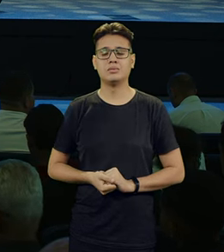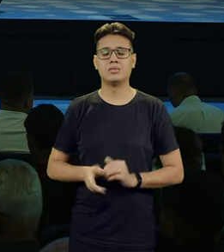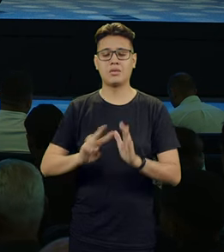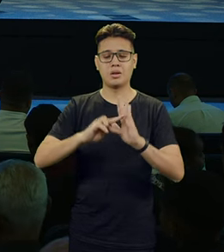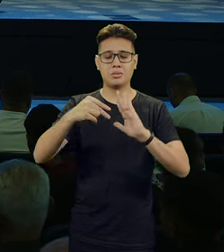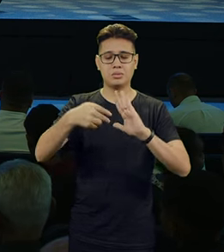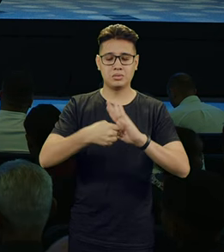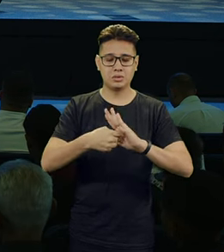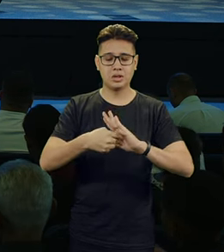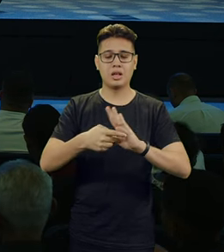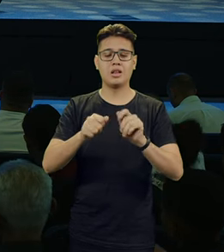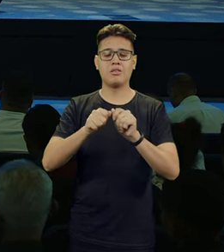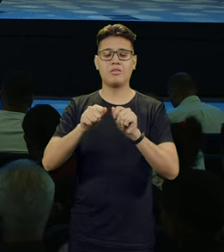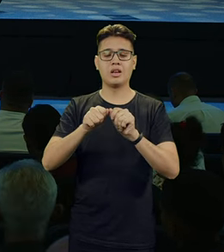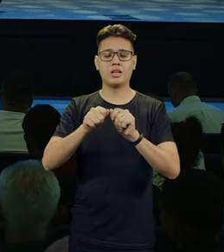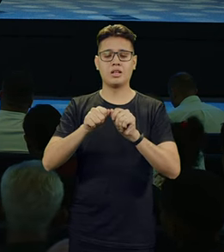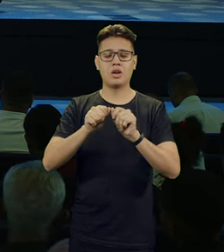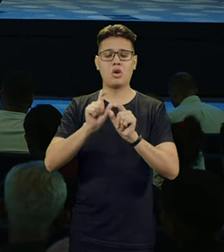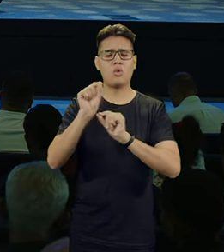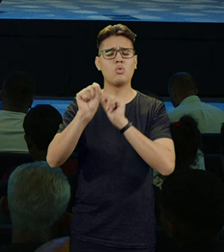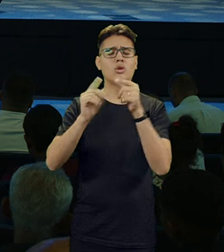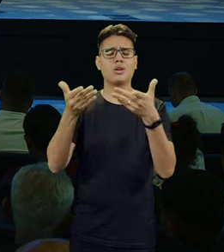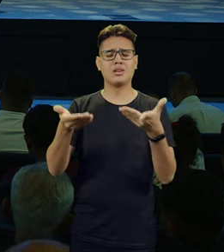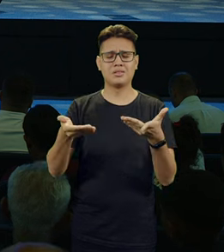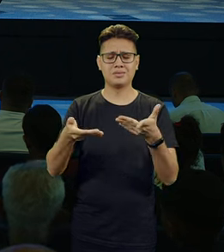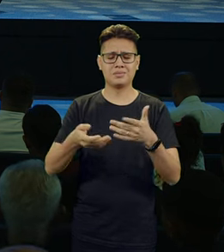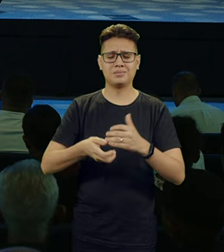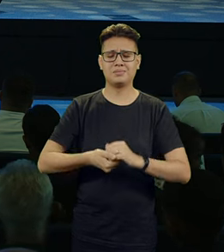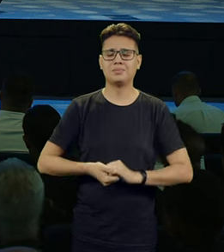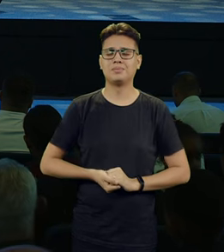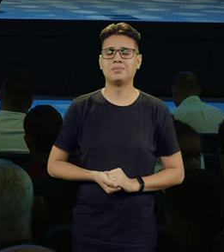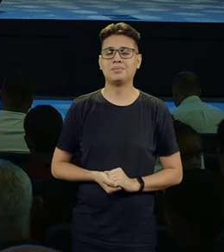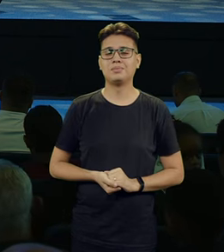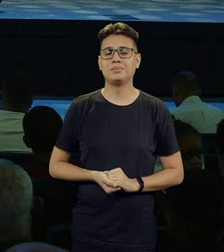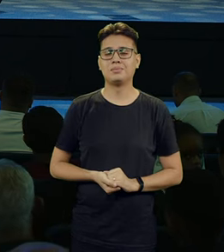Isso vai fazer com que